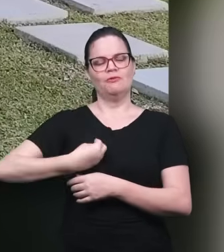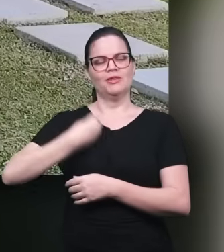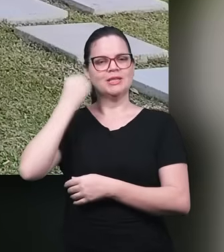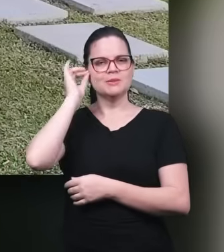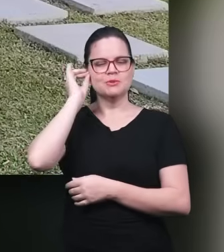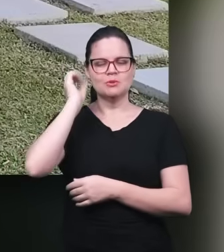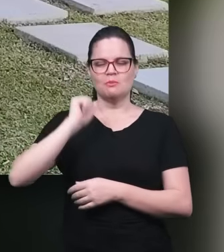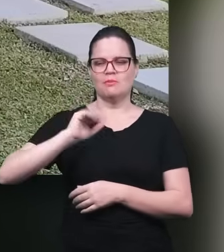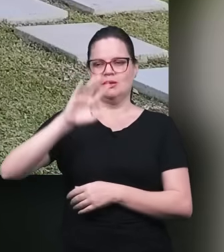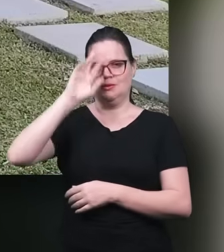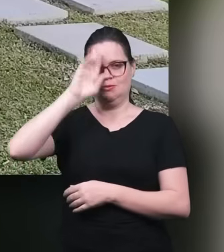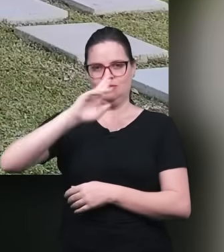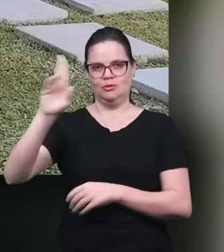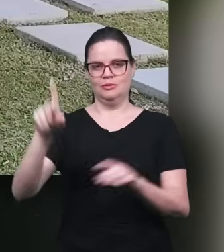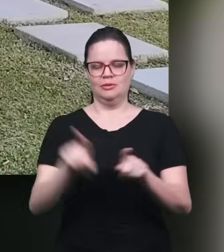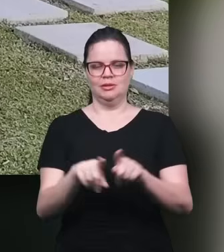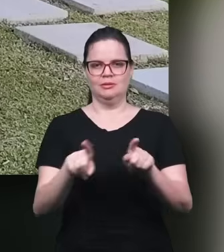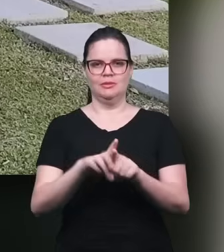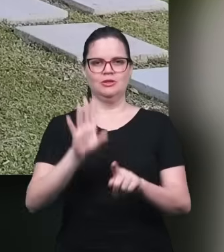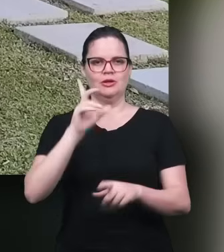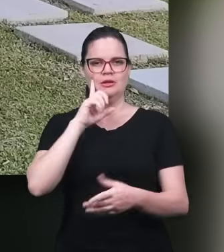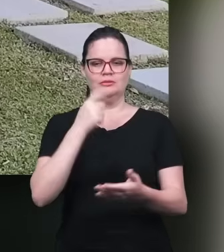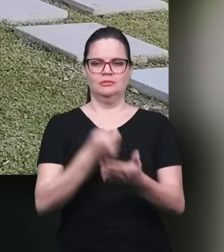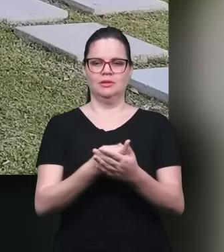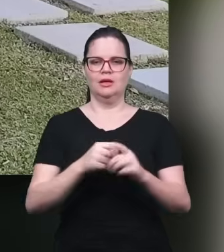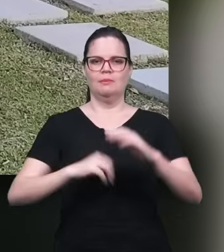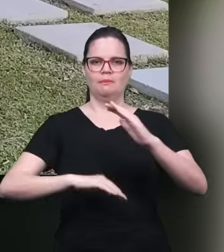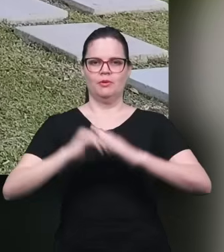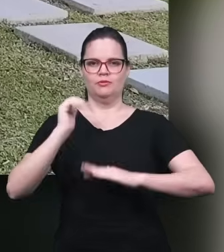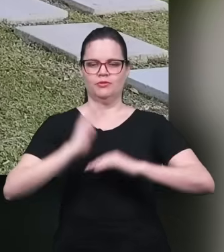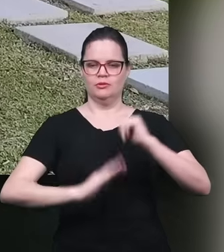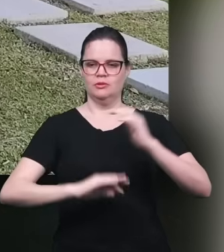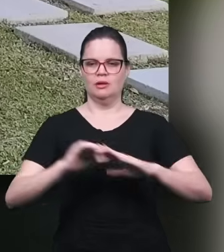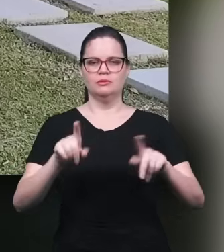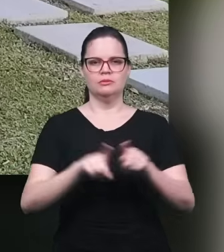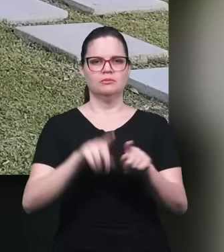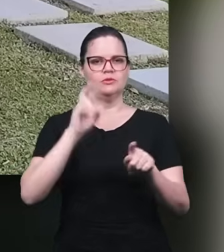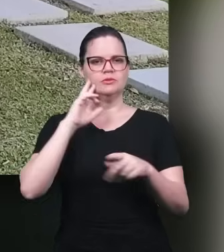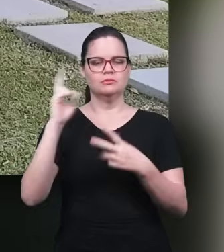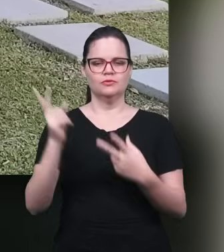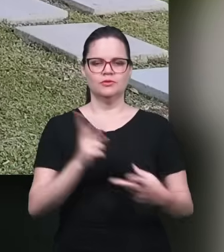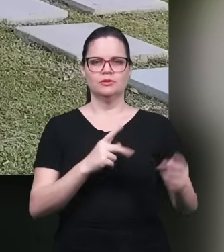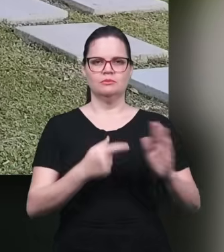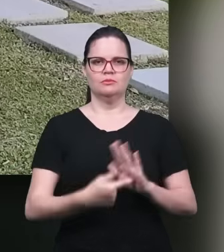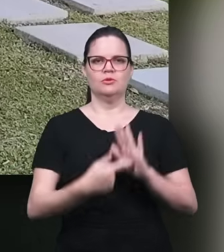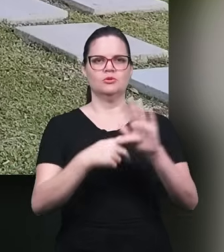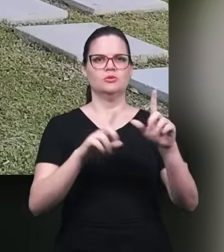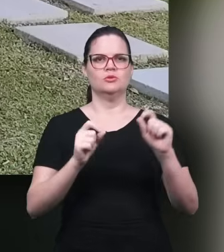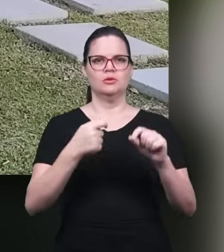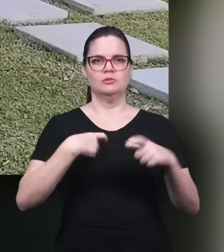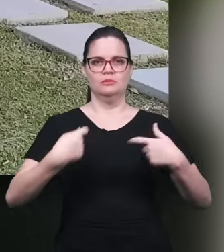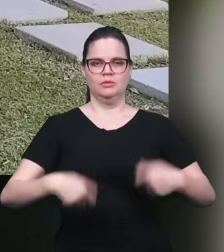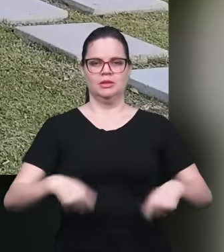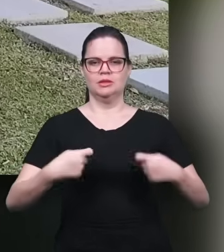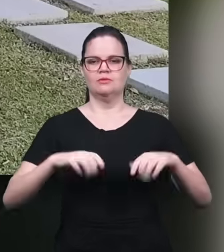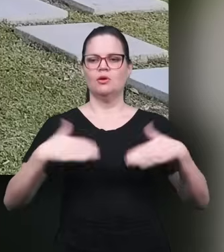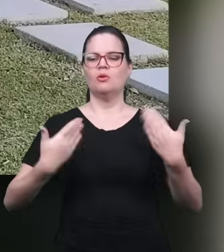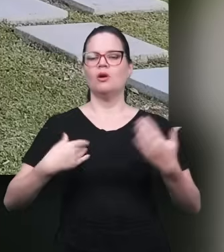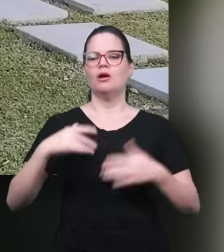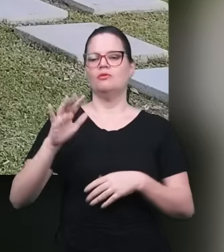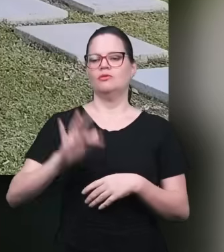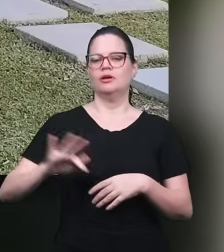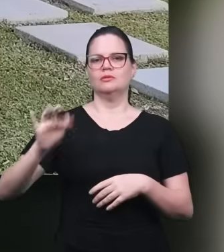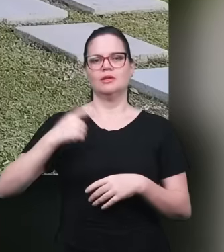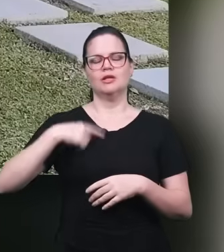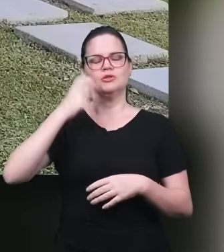vida espiritual, mas também já determinando a minha vida profissional, onde o Senhor me visitou, me mostrou o que eu deveria fazer, o sonho